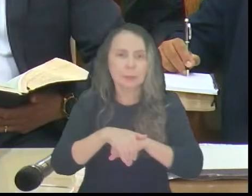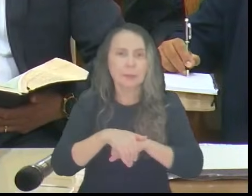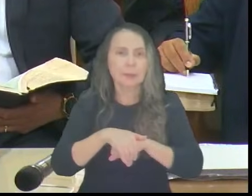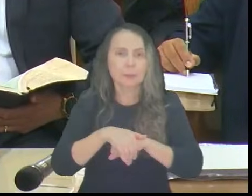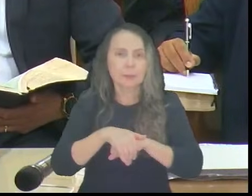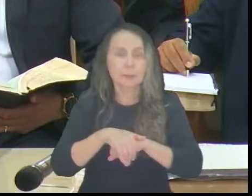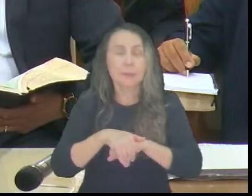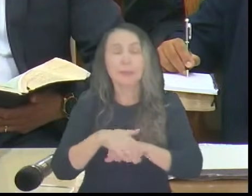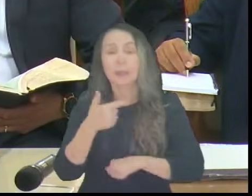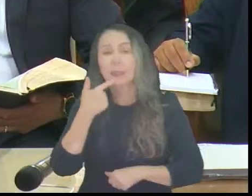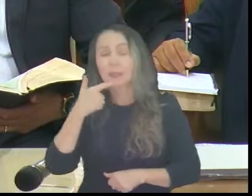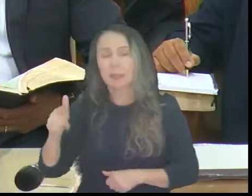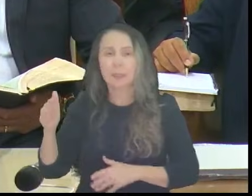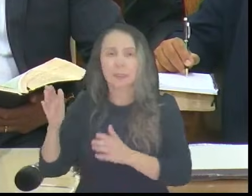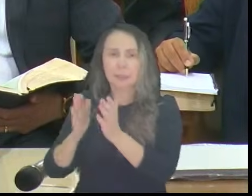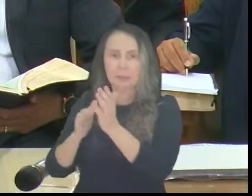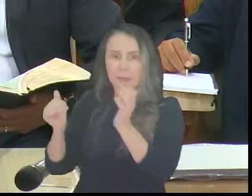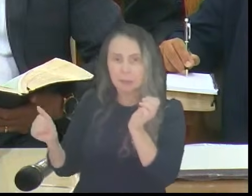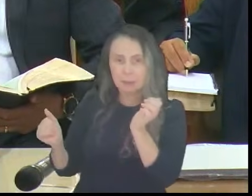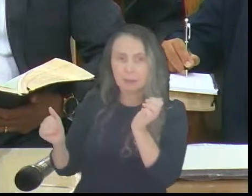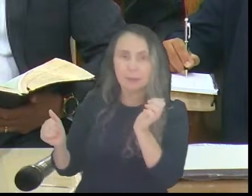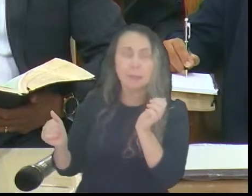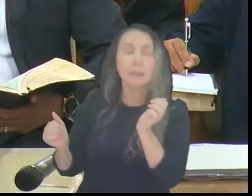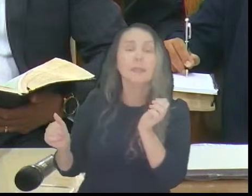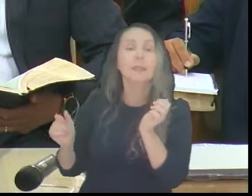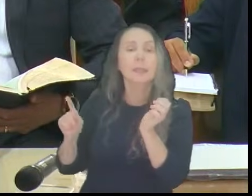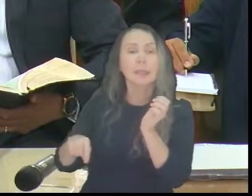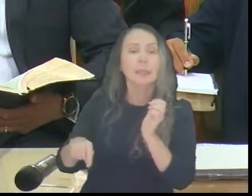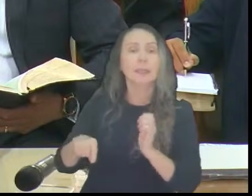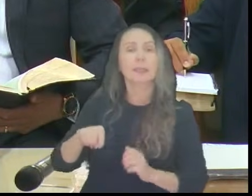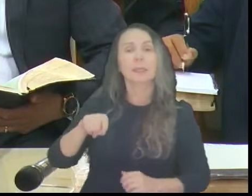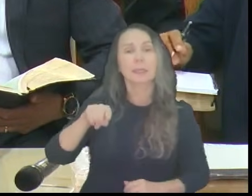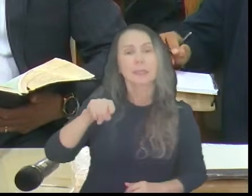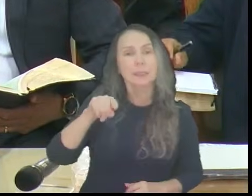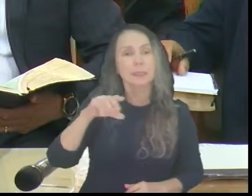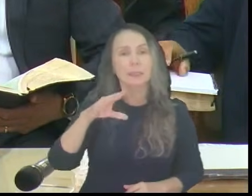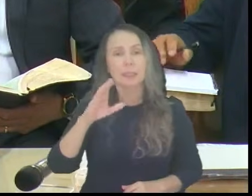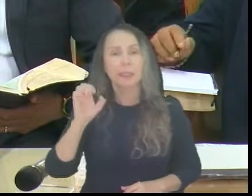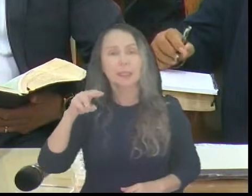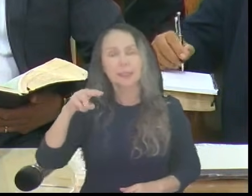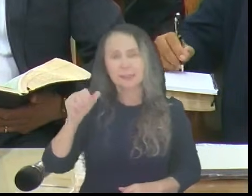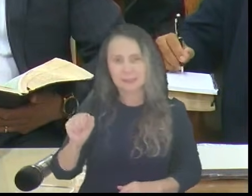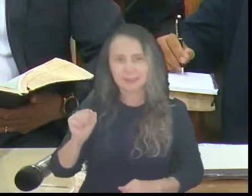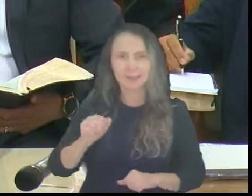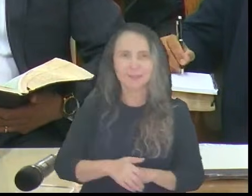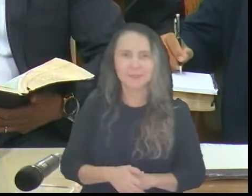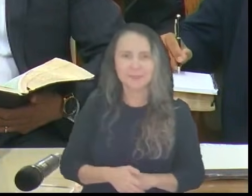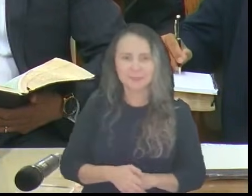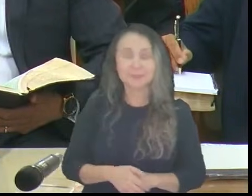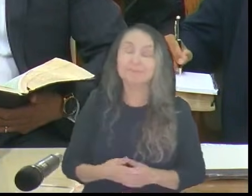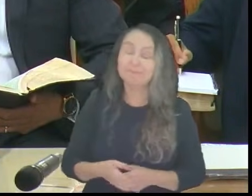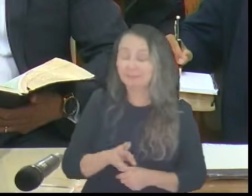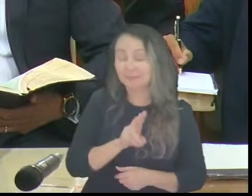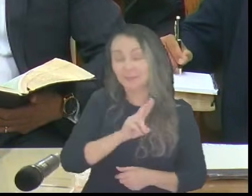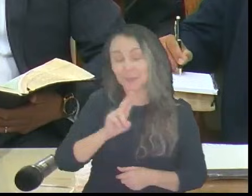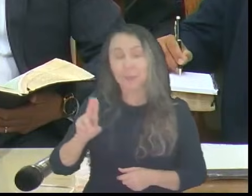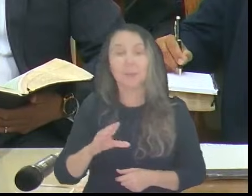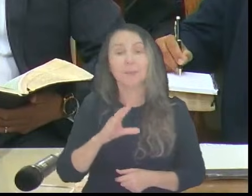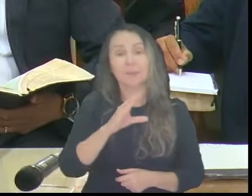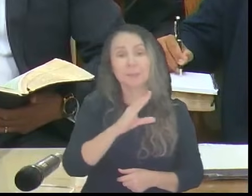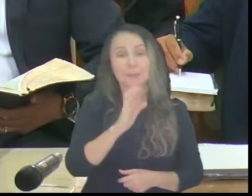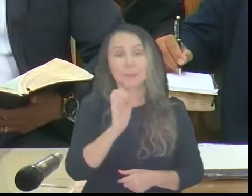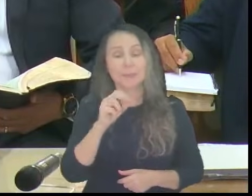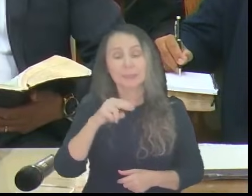se chama Santa Cena. Por isso que se chama cenáculo. Porque era o lugar onde à noite se